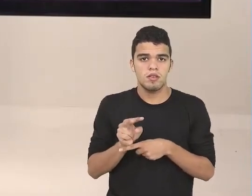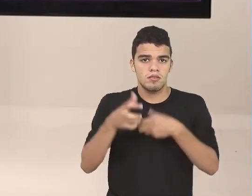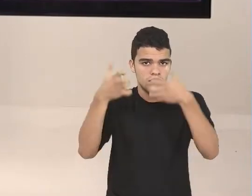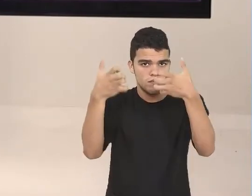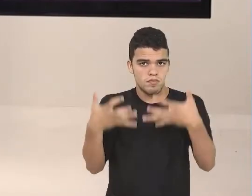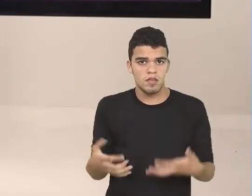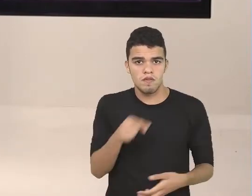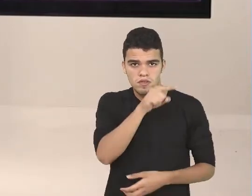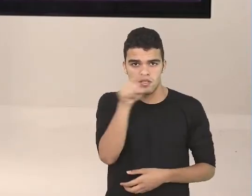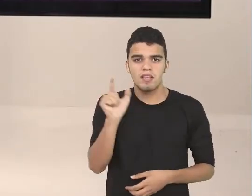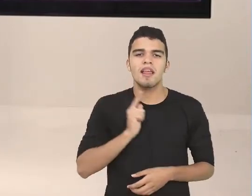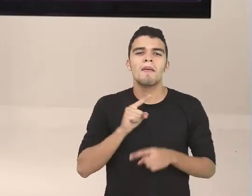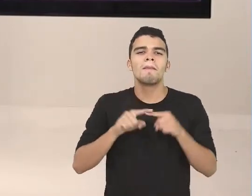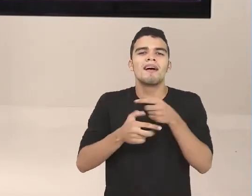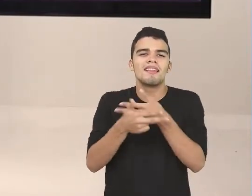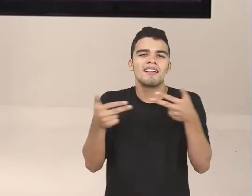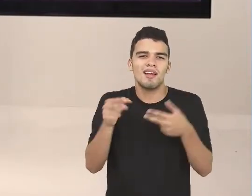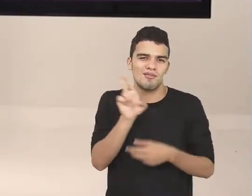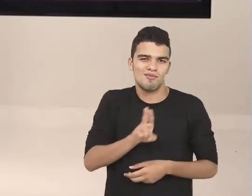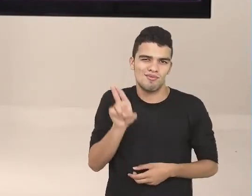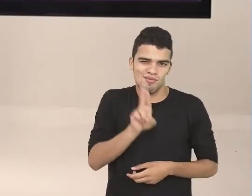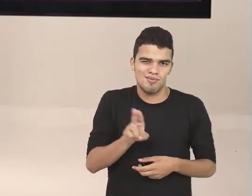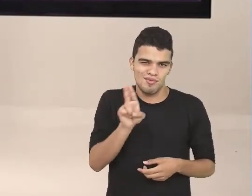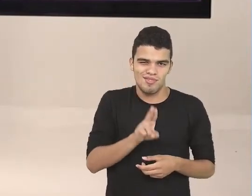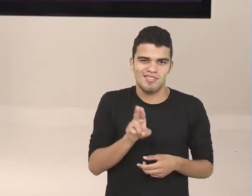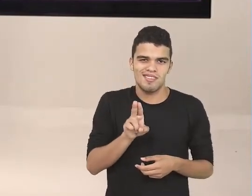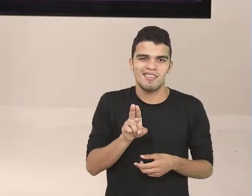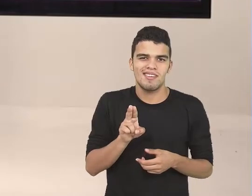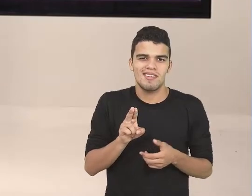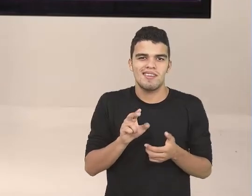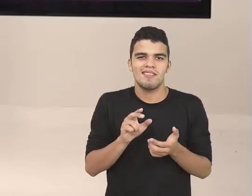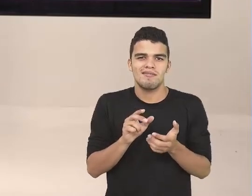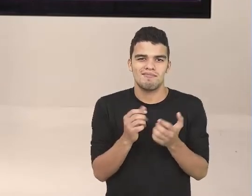os materiais que a gente usa para higienizar as mãos, por exemplo.